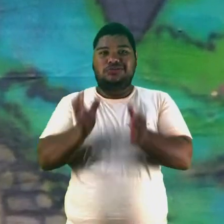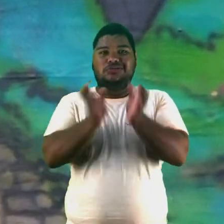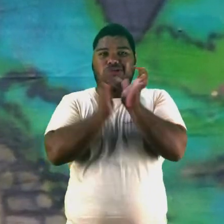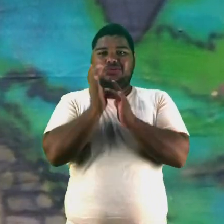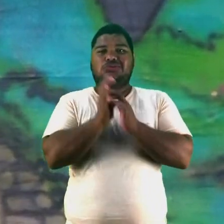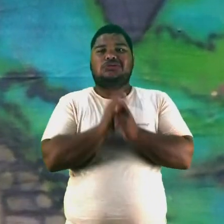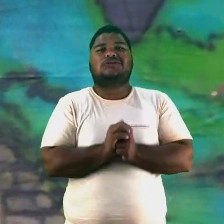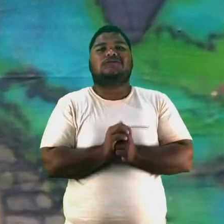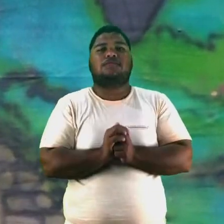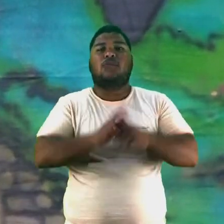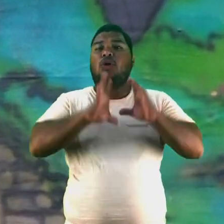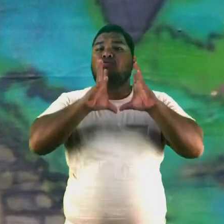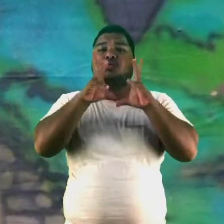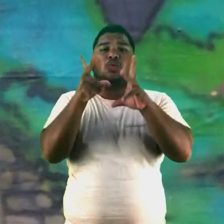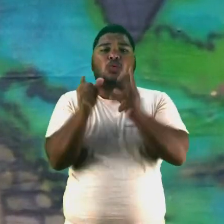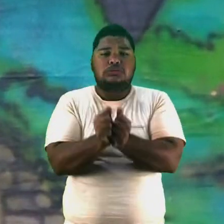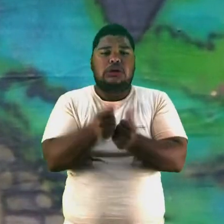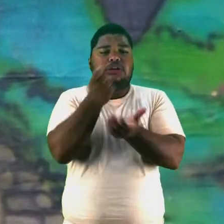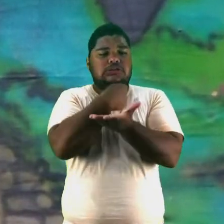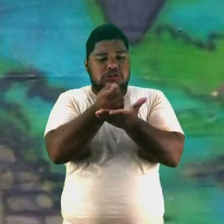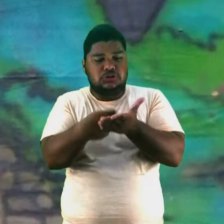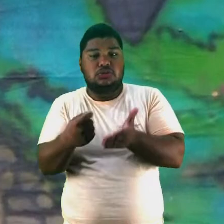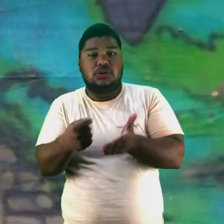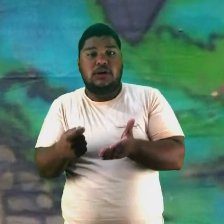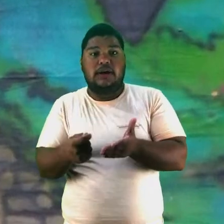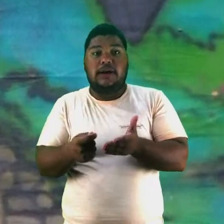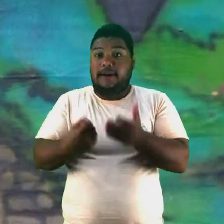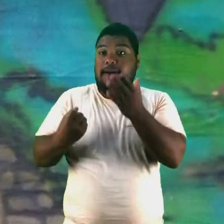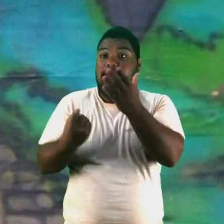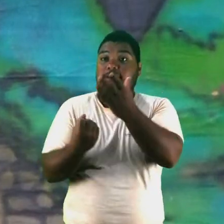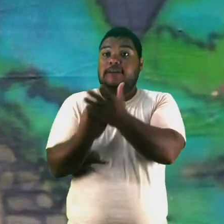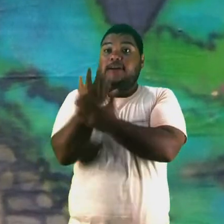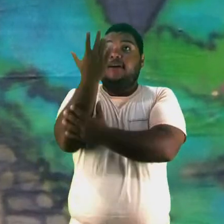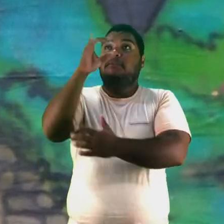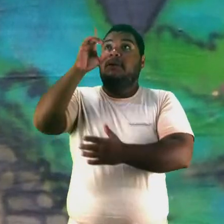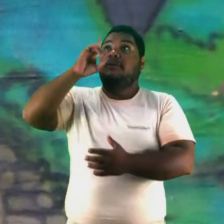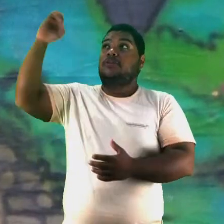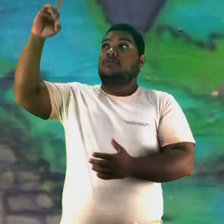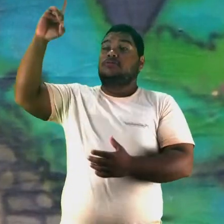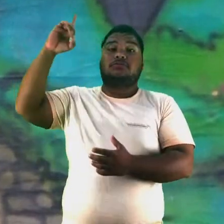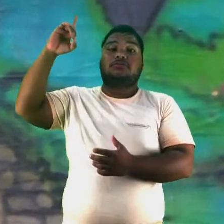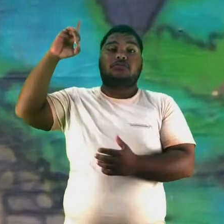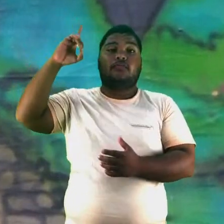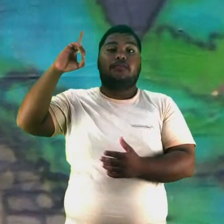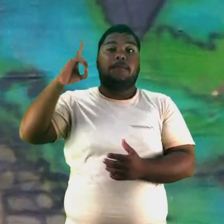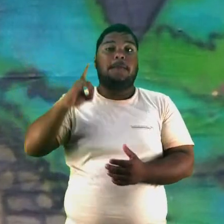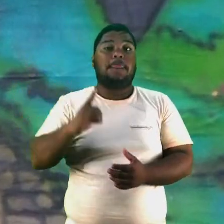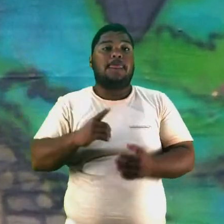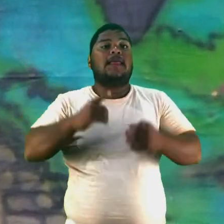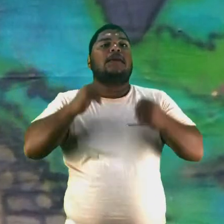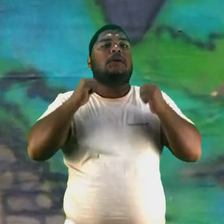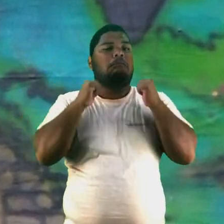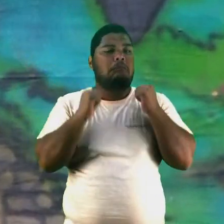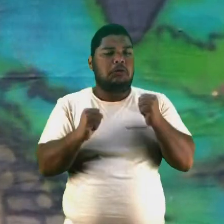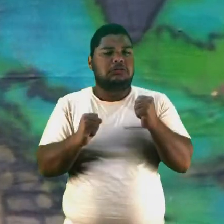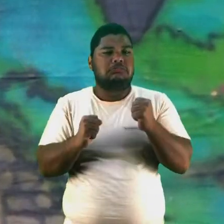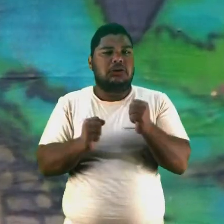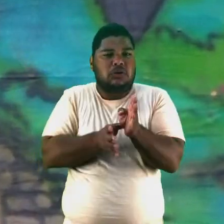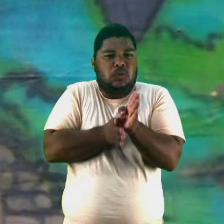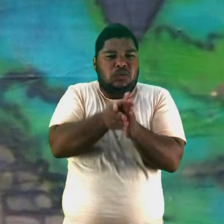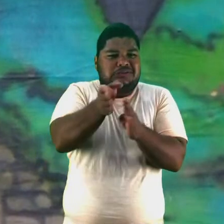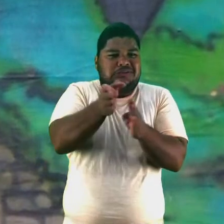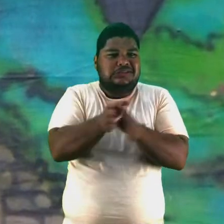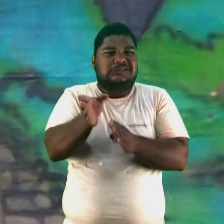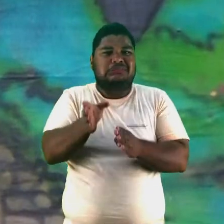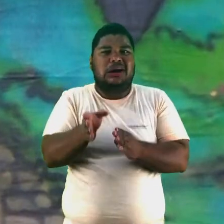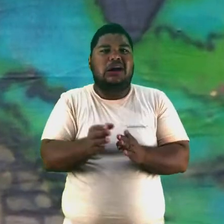Toda a Escritura é inspirada por Deus e útil para instruir, para refutar, para